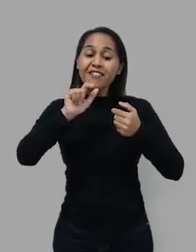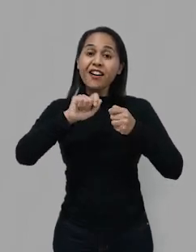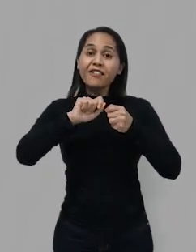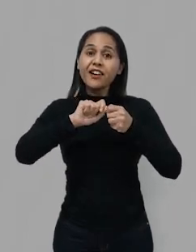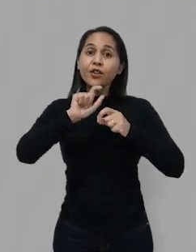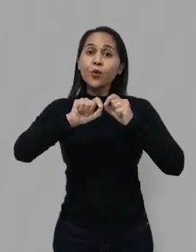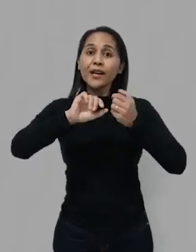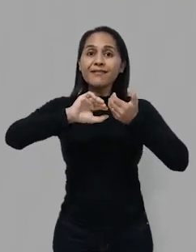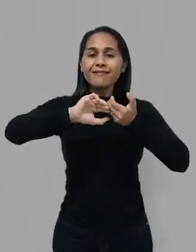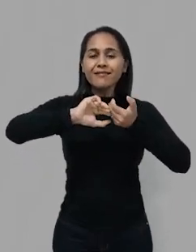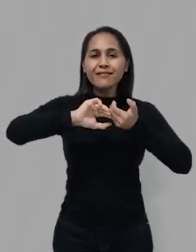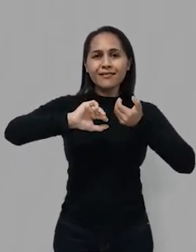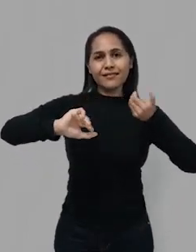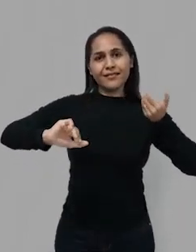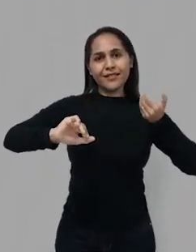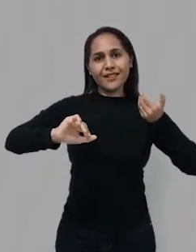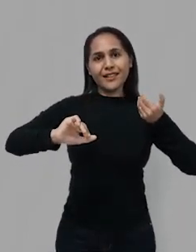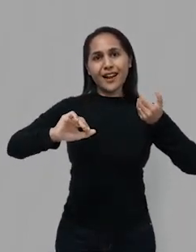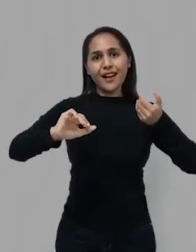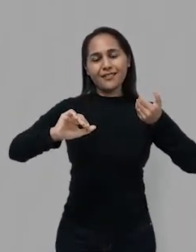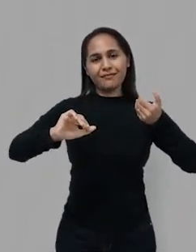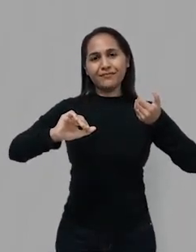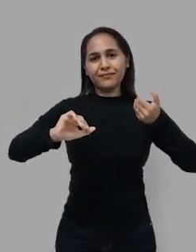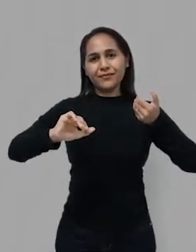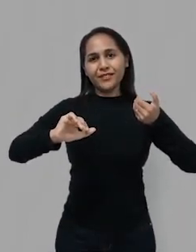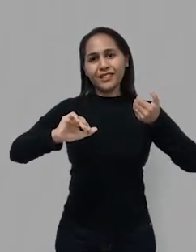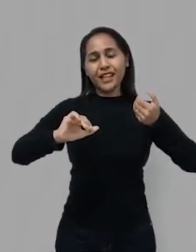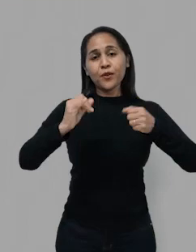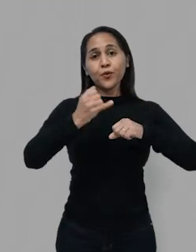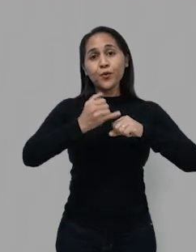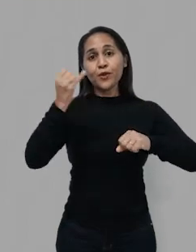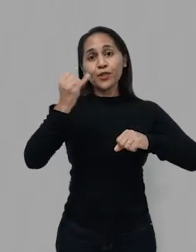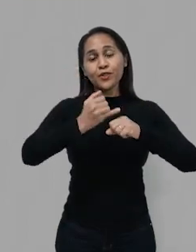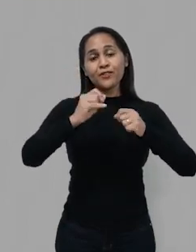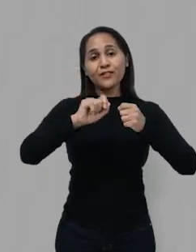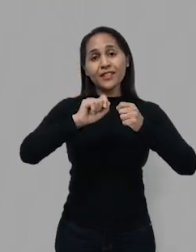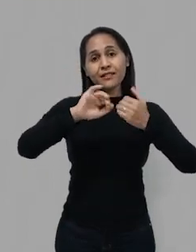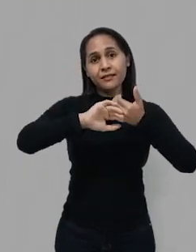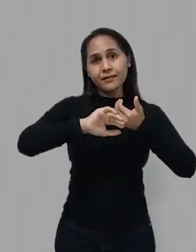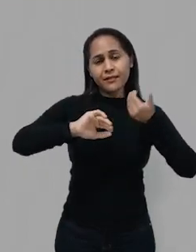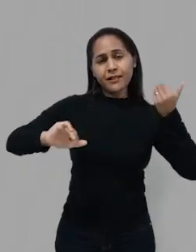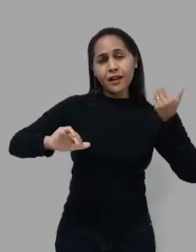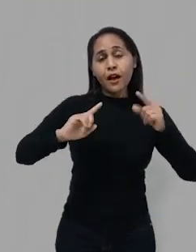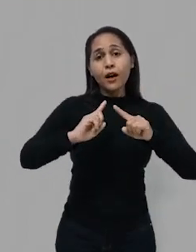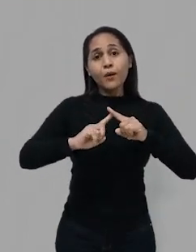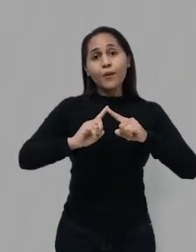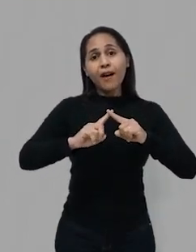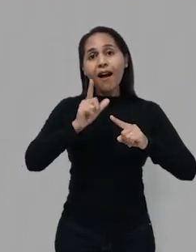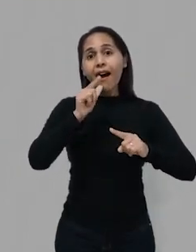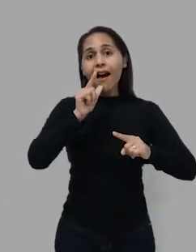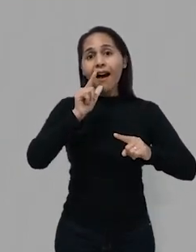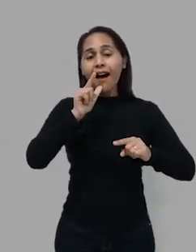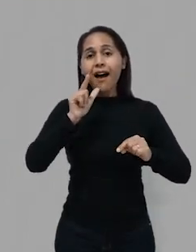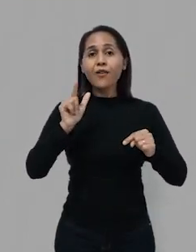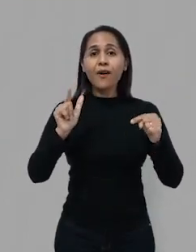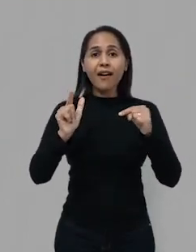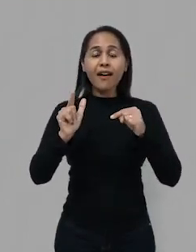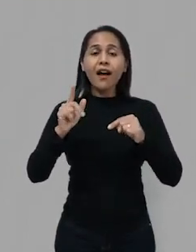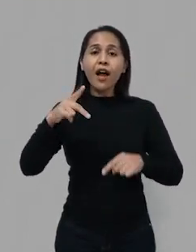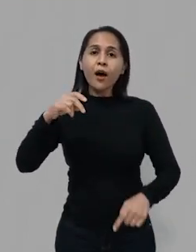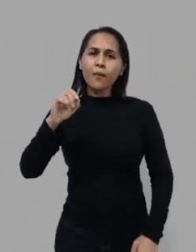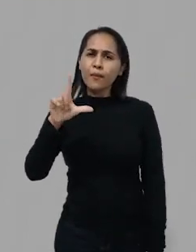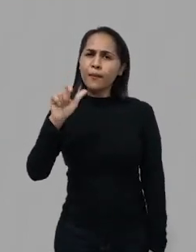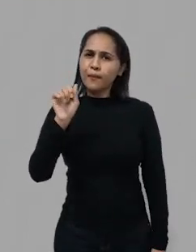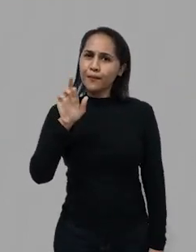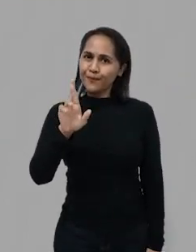íons. Porque esses íons eles são polares e a água também é uma substância polar. Então existe